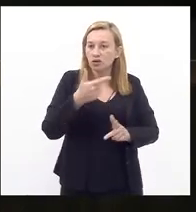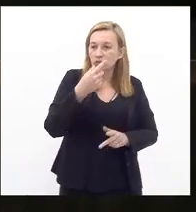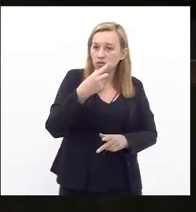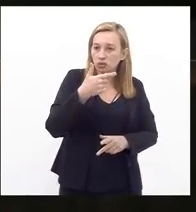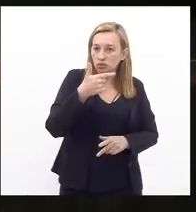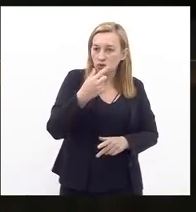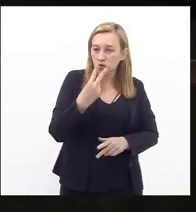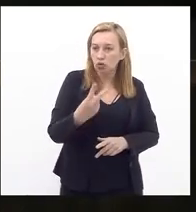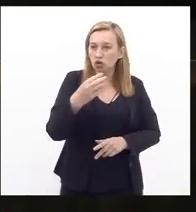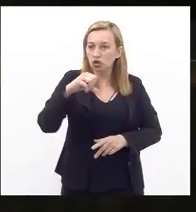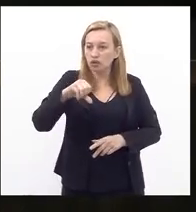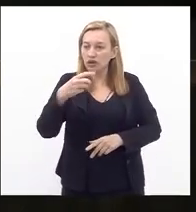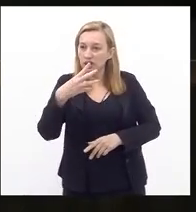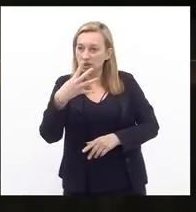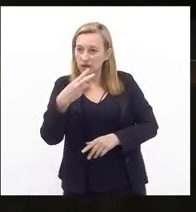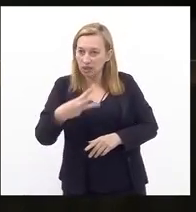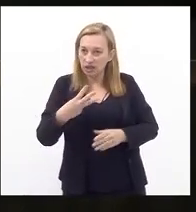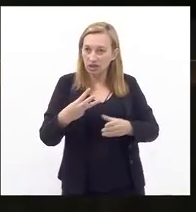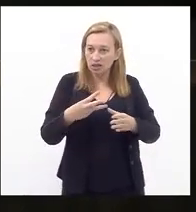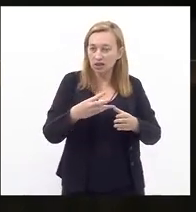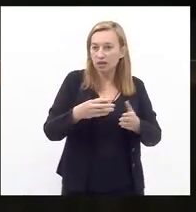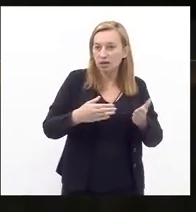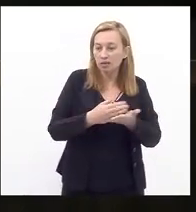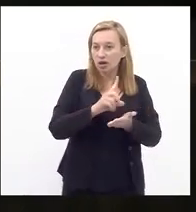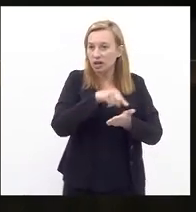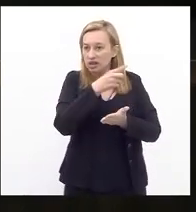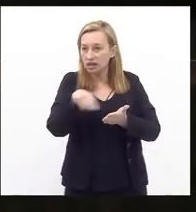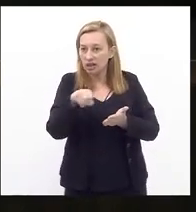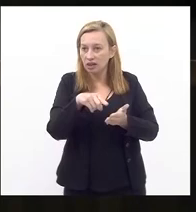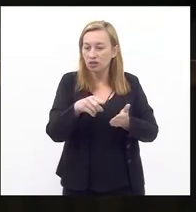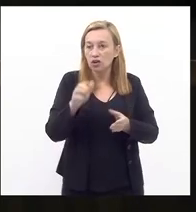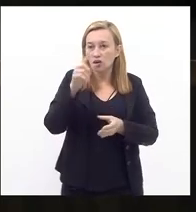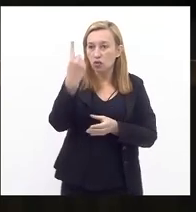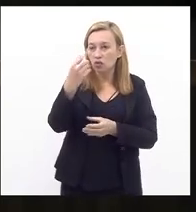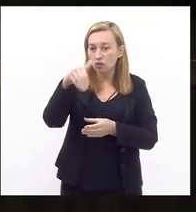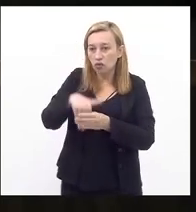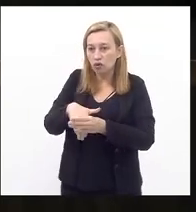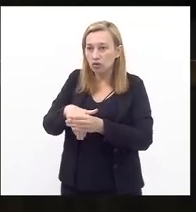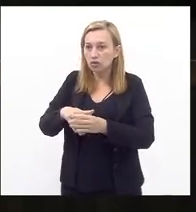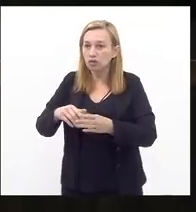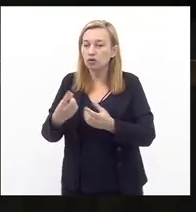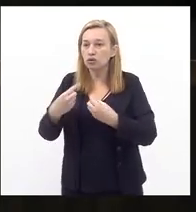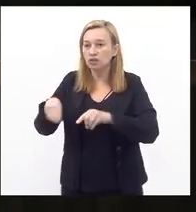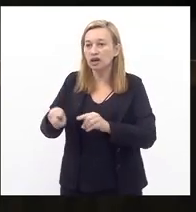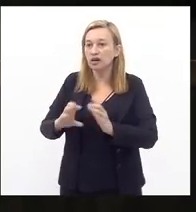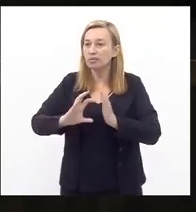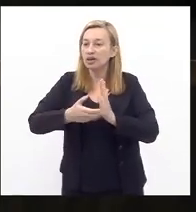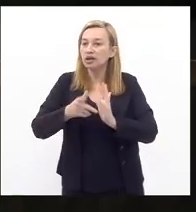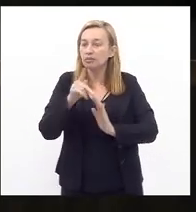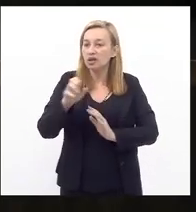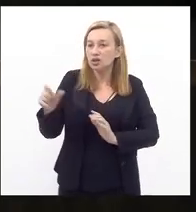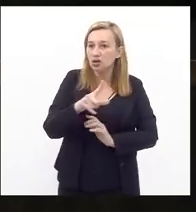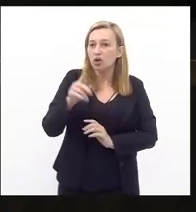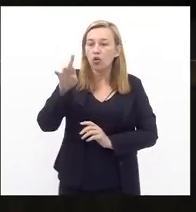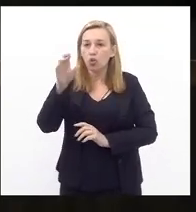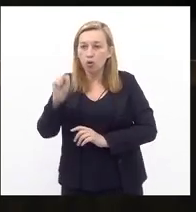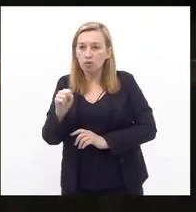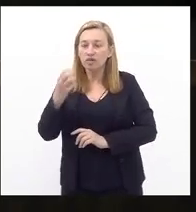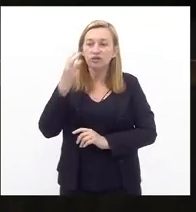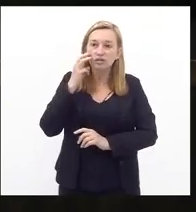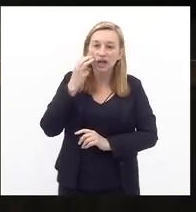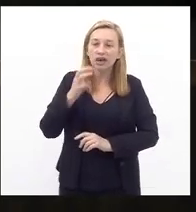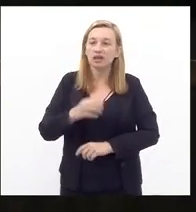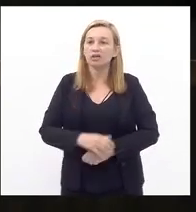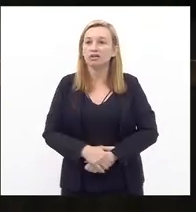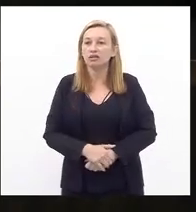1293 seus que a prova disso como estão aí ajeitada com voto contrário da bancada do PSOL o beijo bom tempo o volta é